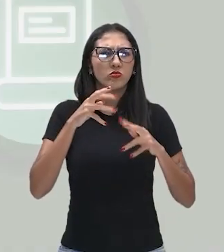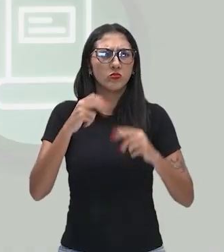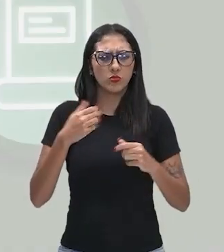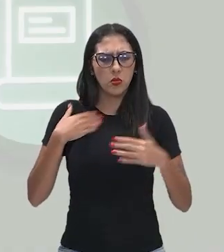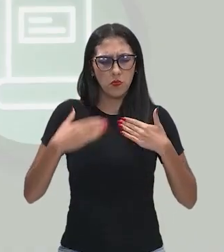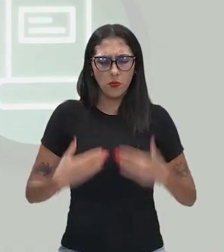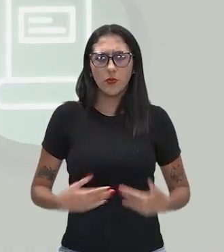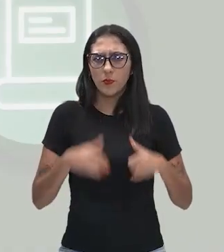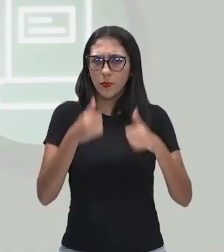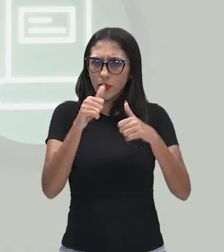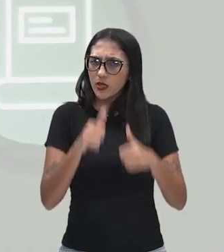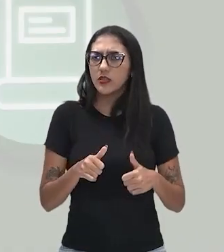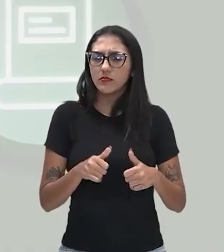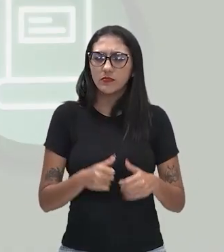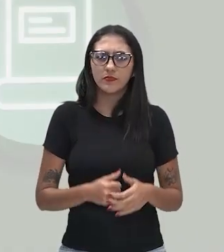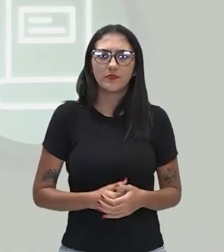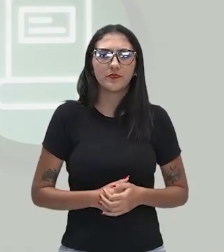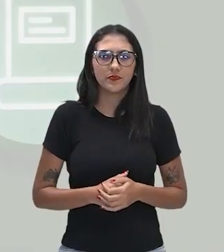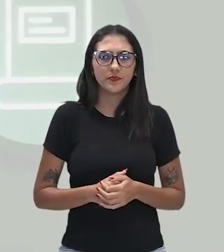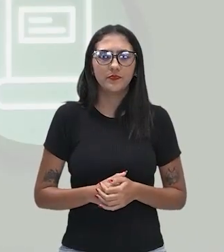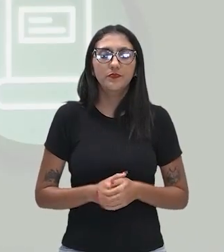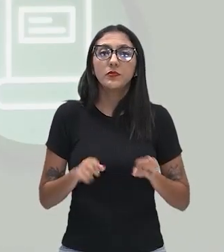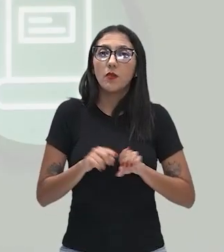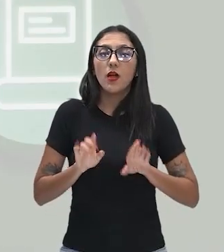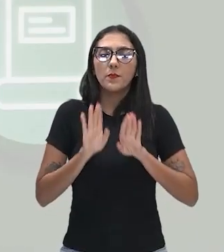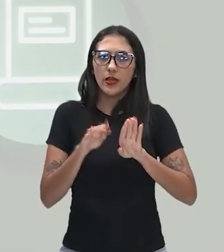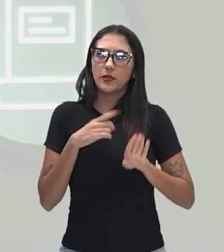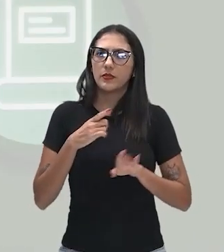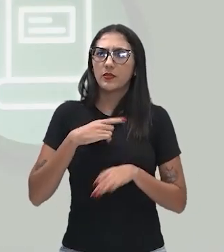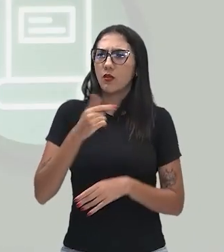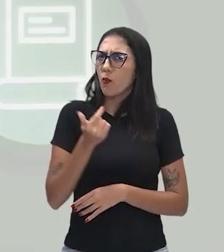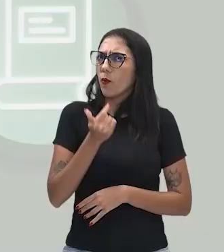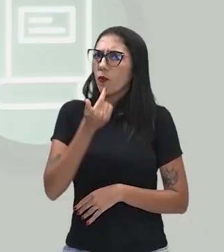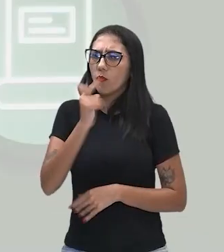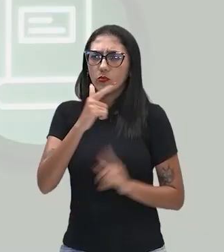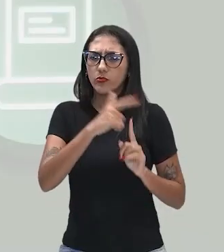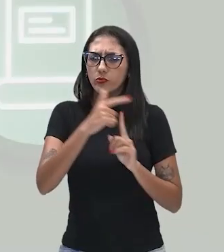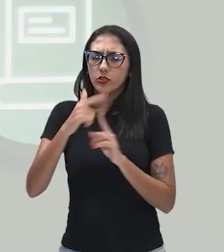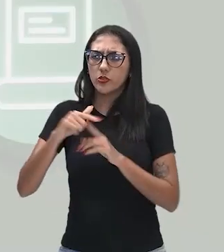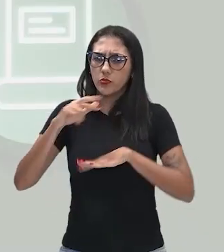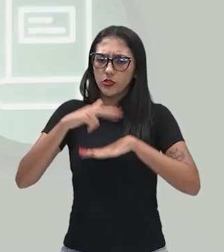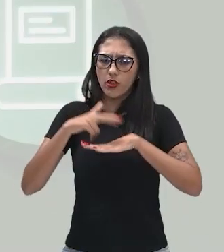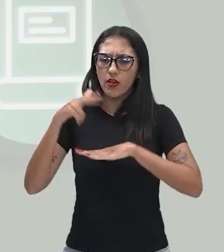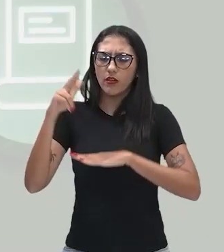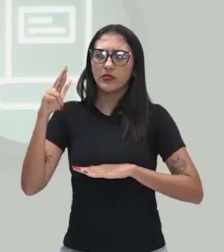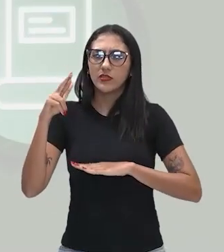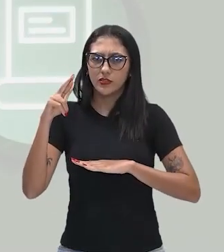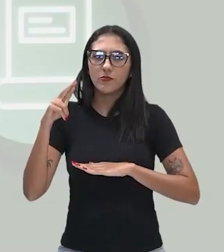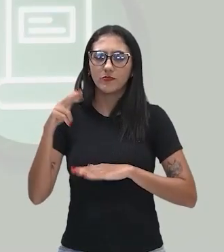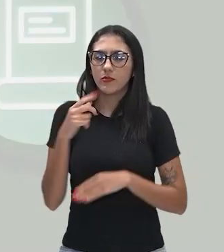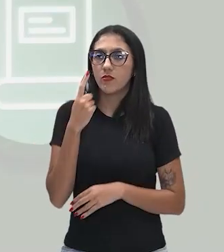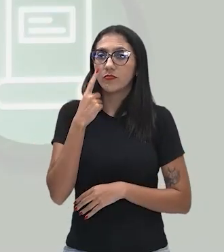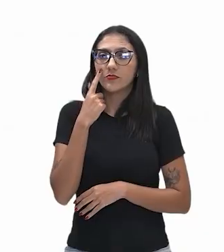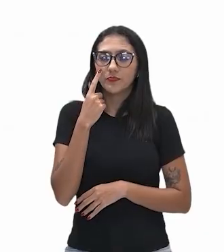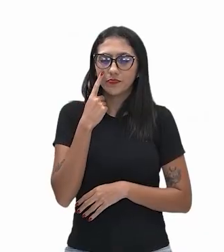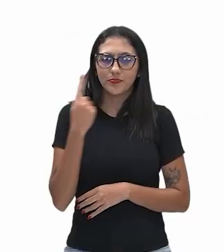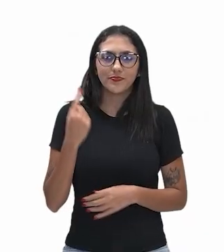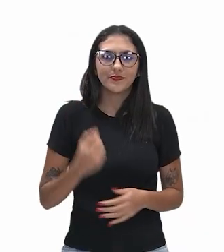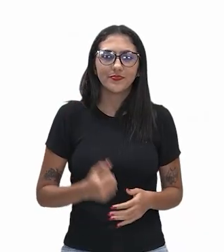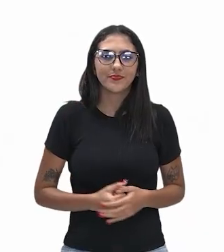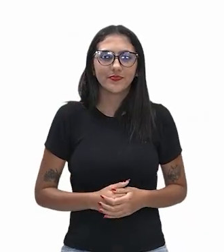bom? Então, vamos voltar lá nas radiações, porque nessas outras radiações aí, olha só a característica delas, dá só uma